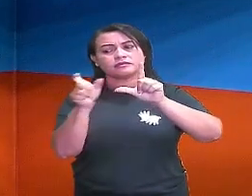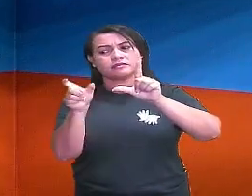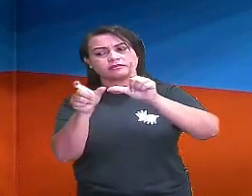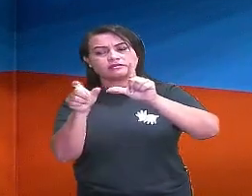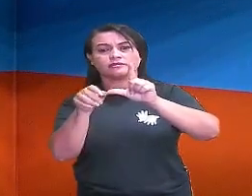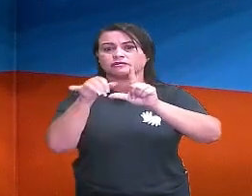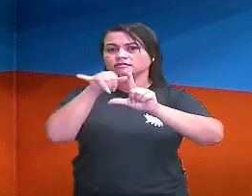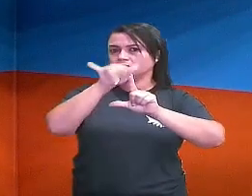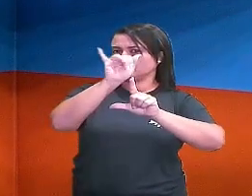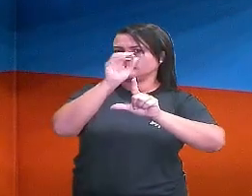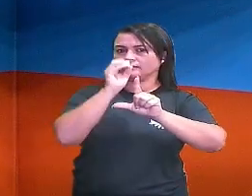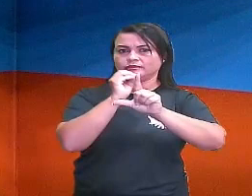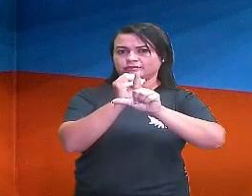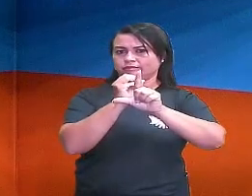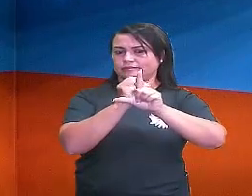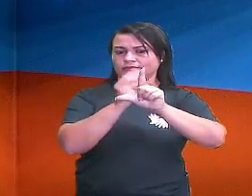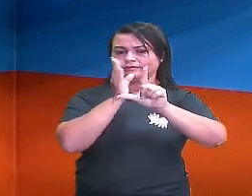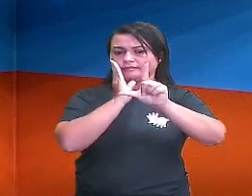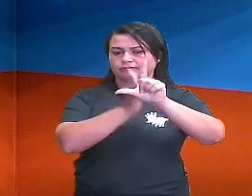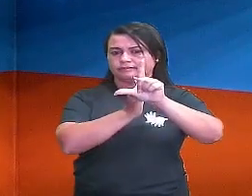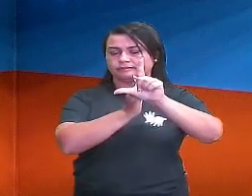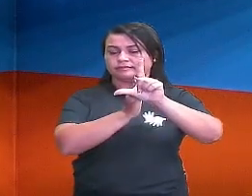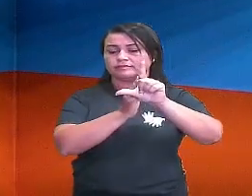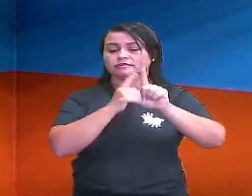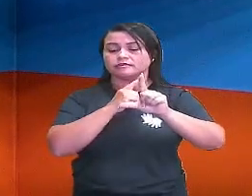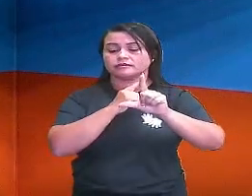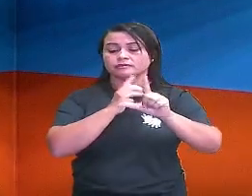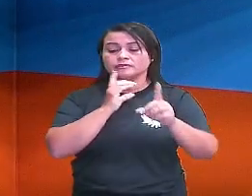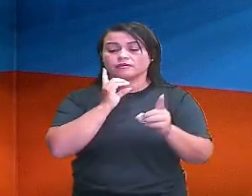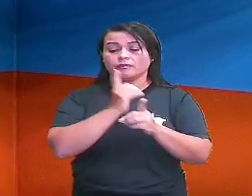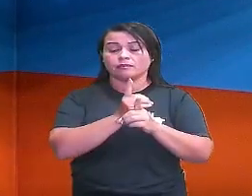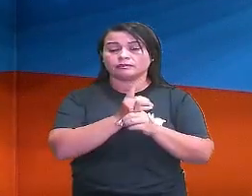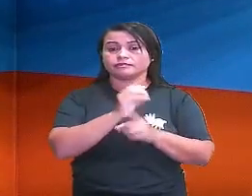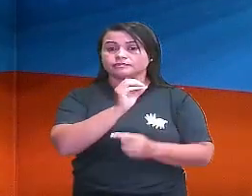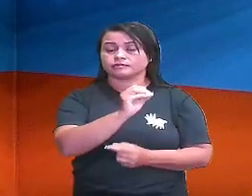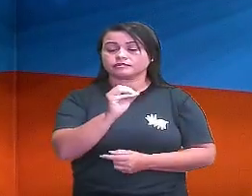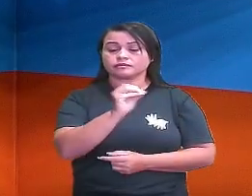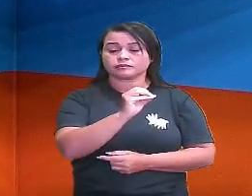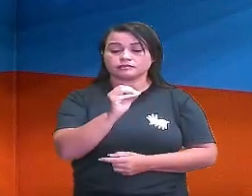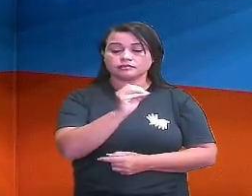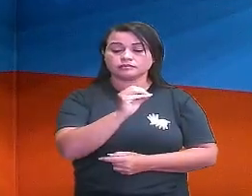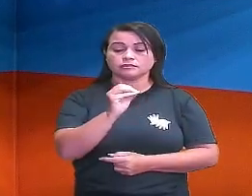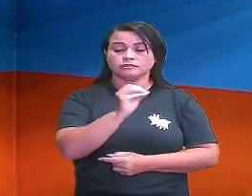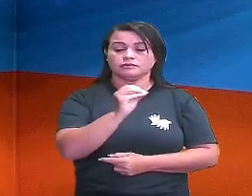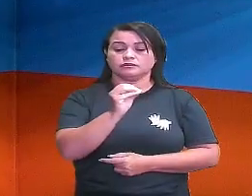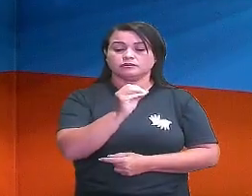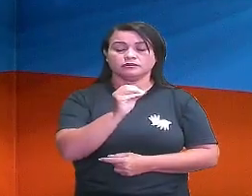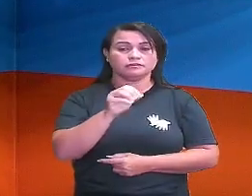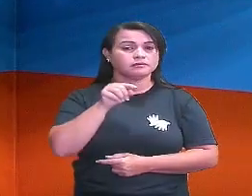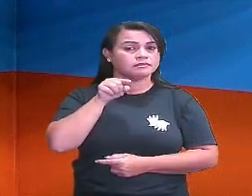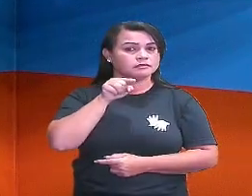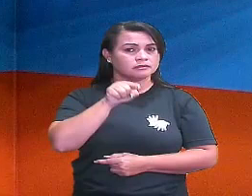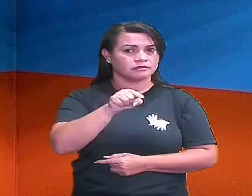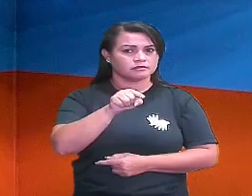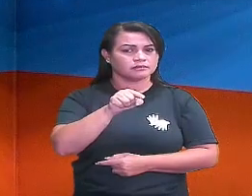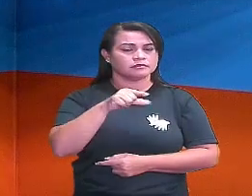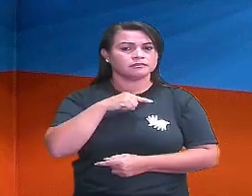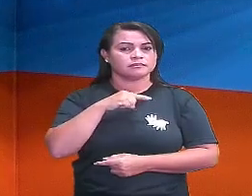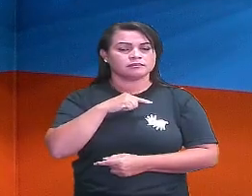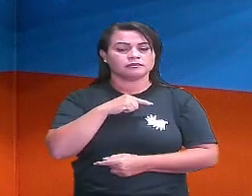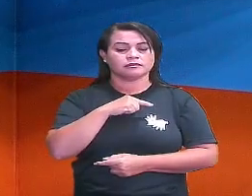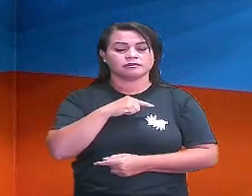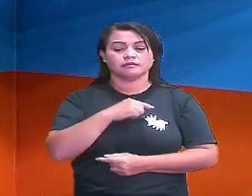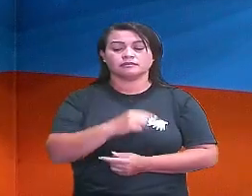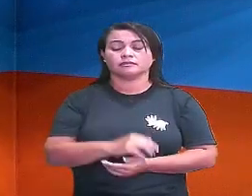quanto na reta do Y, ok? Então, se eu tivesse aqui que encontrar o ponto 0, 0, seria esse ponto de encontro aqui entre as duas